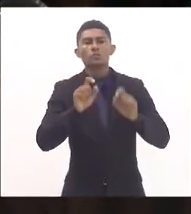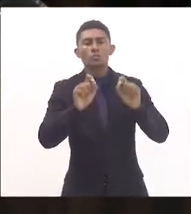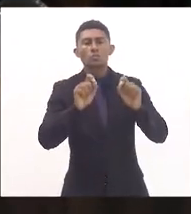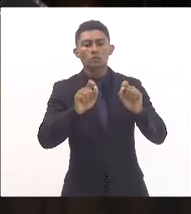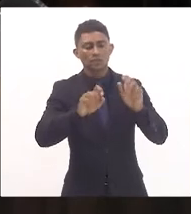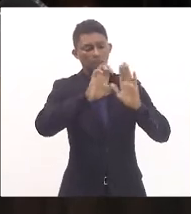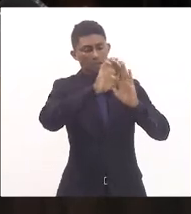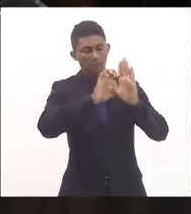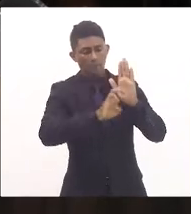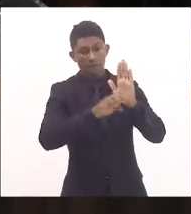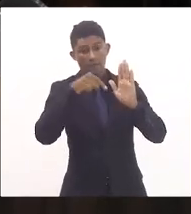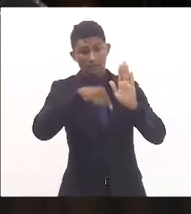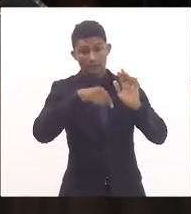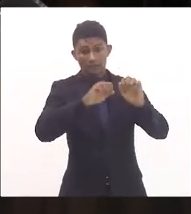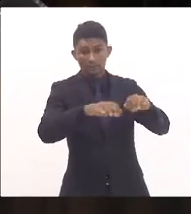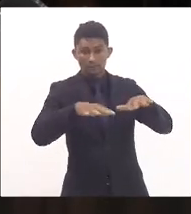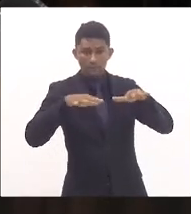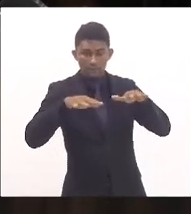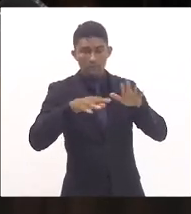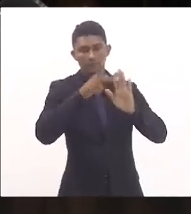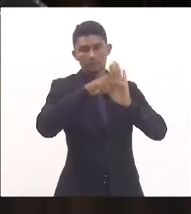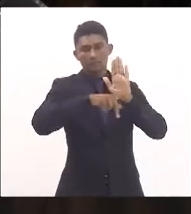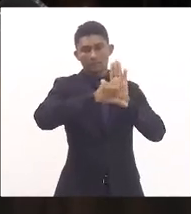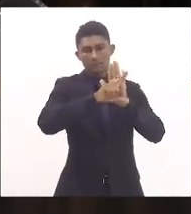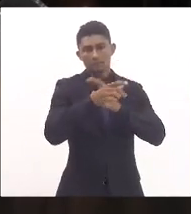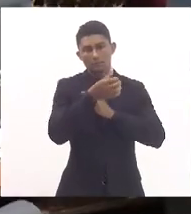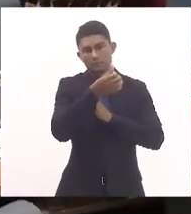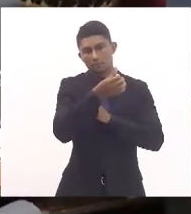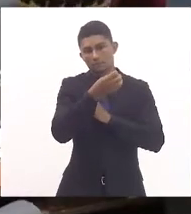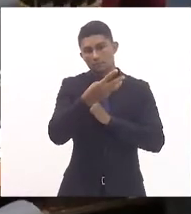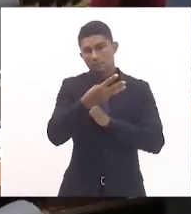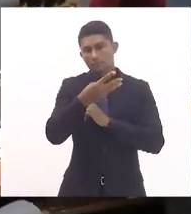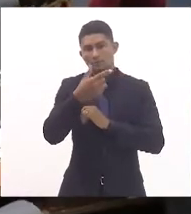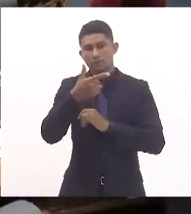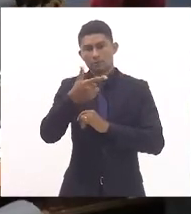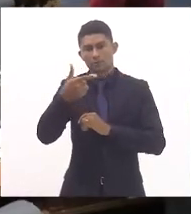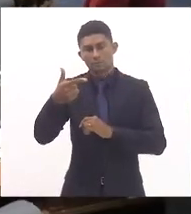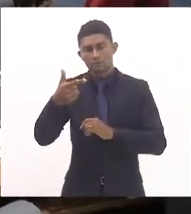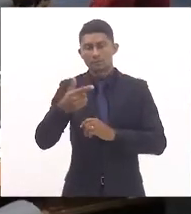plenário do 6322.